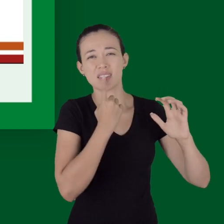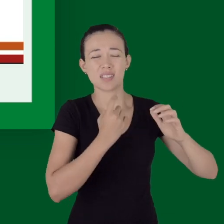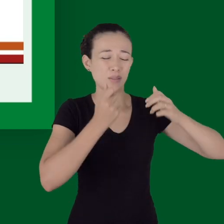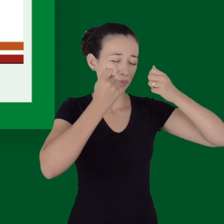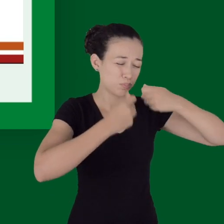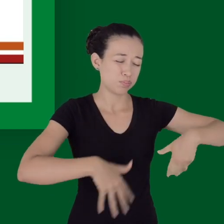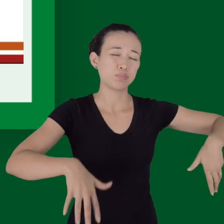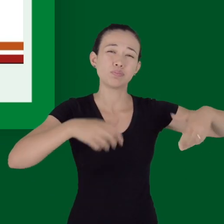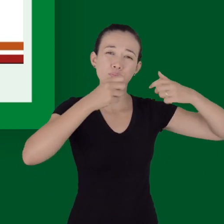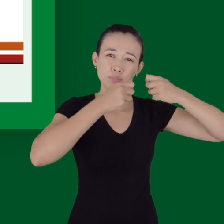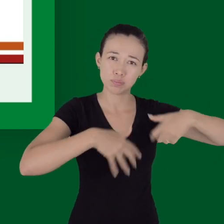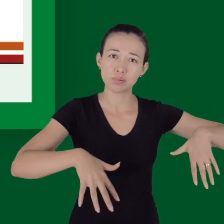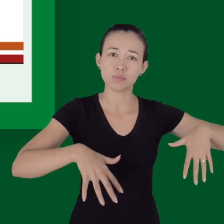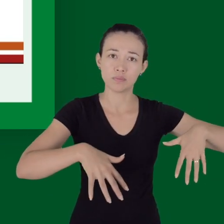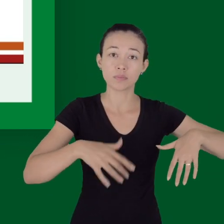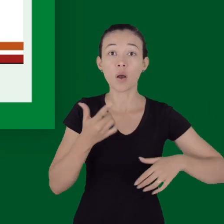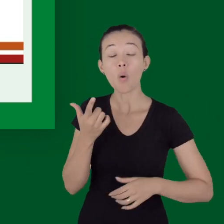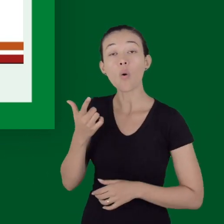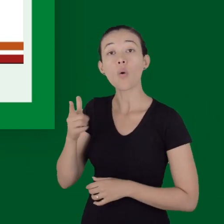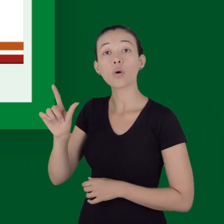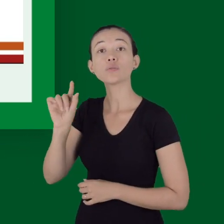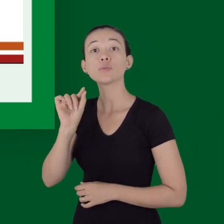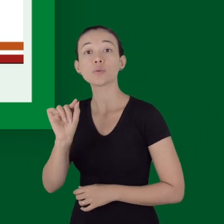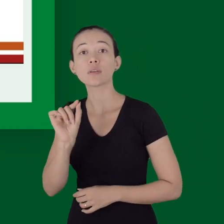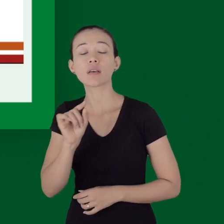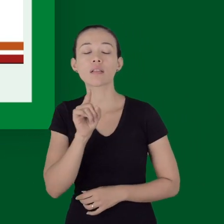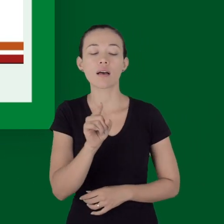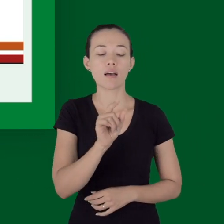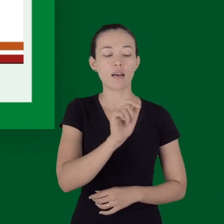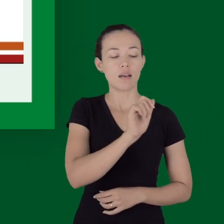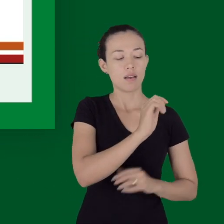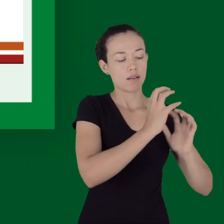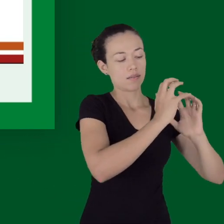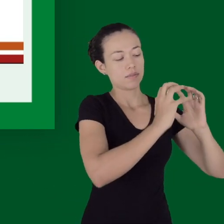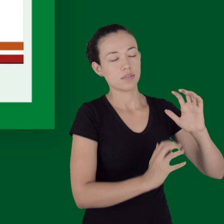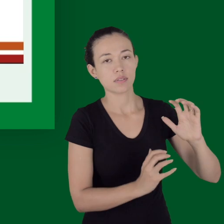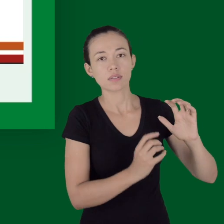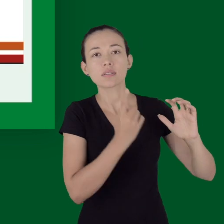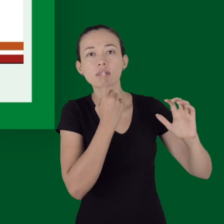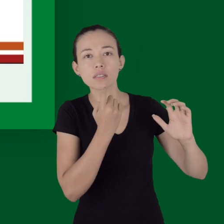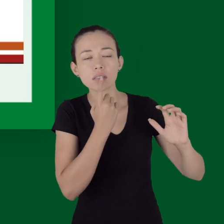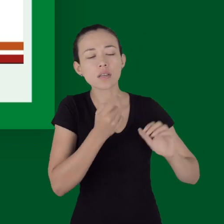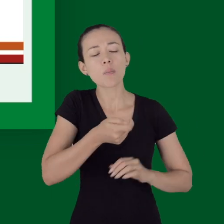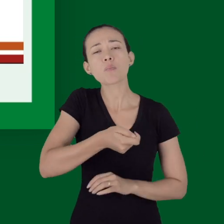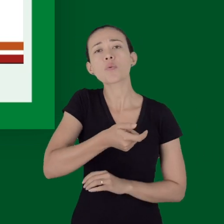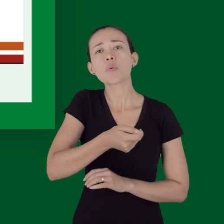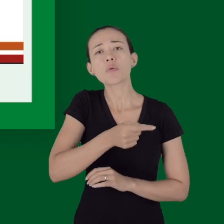Então, não necessariamente a gente vai encontrar alteração, mas esse exame é um exame definitivo